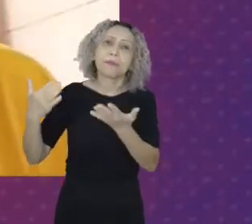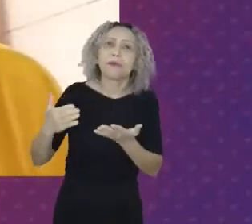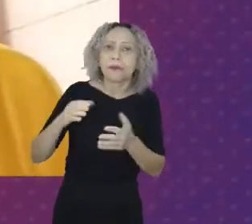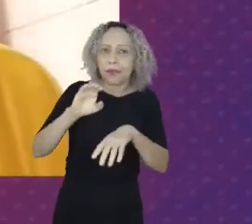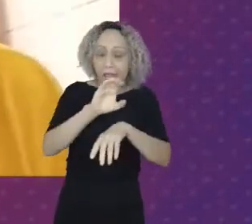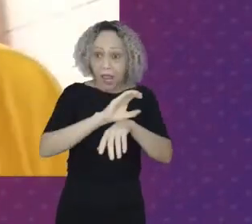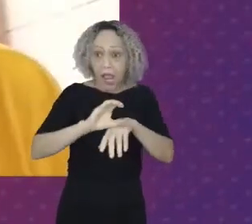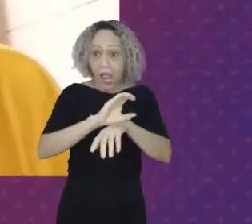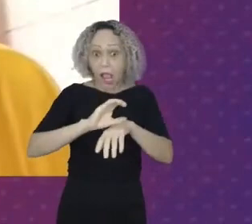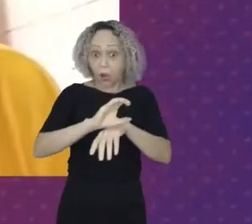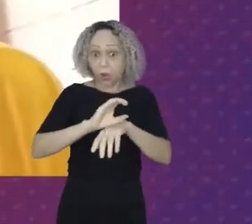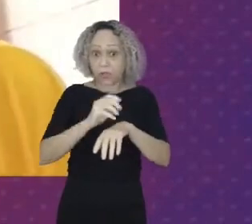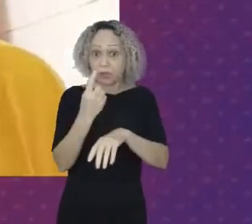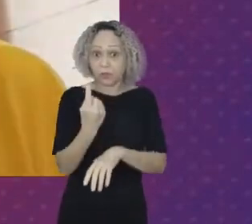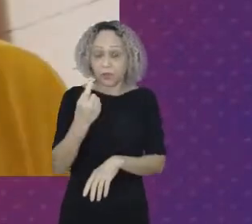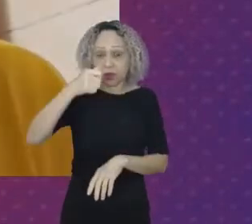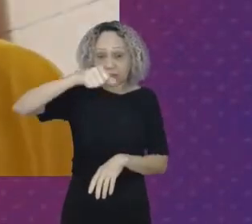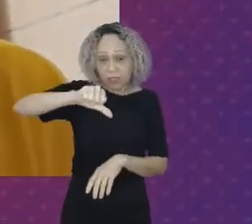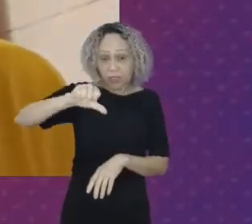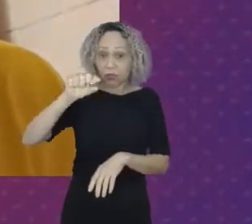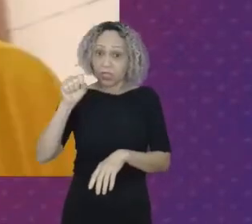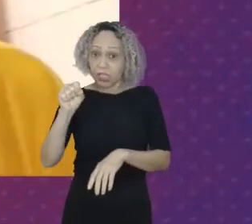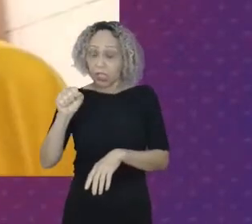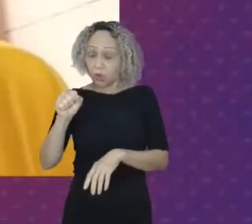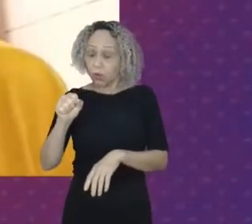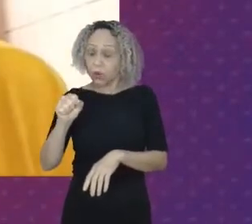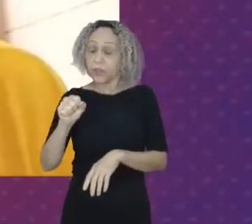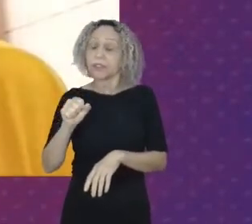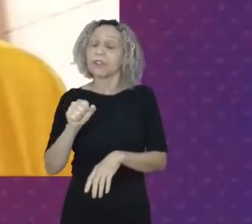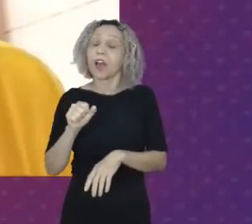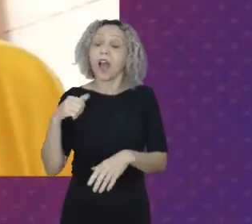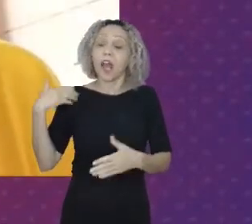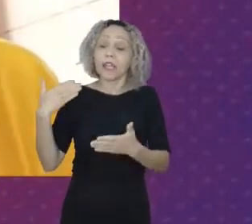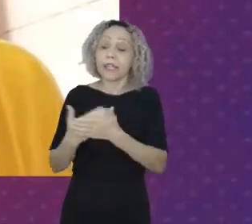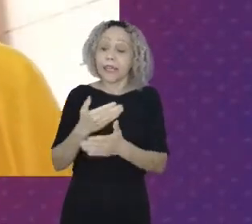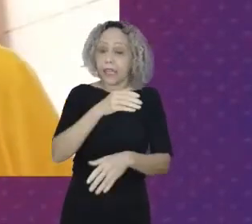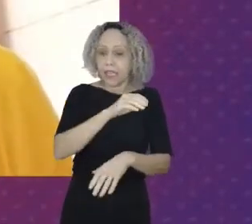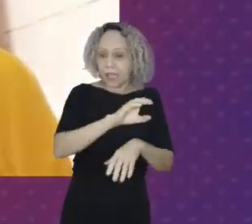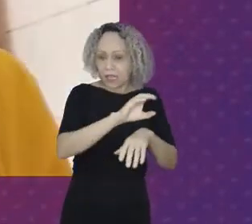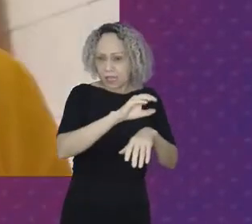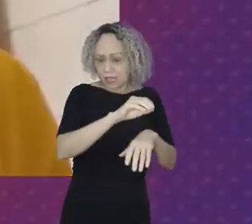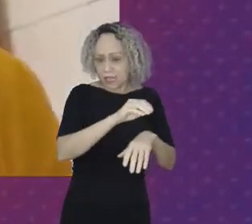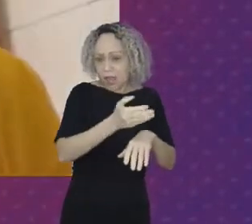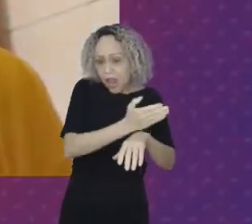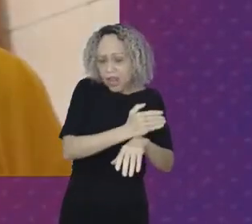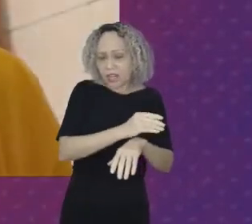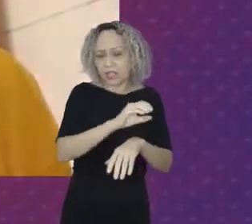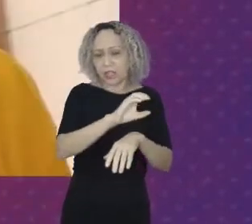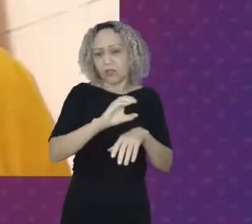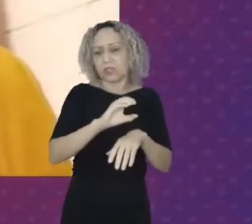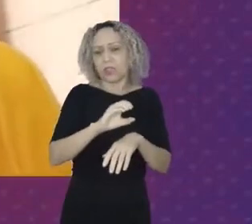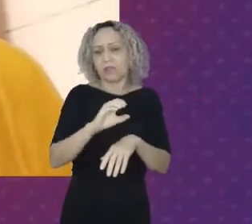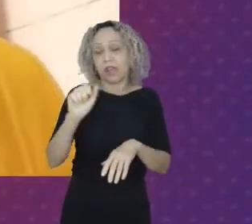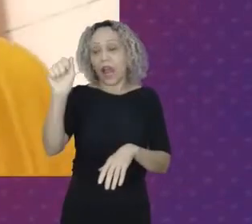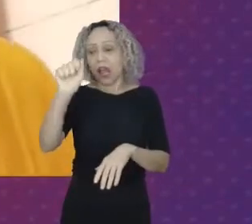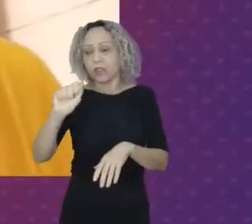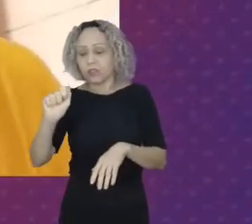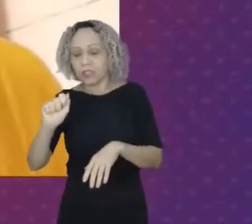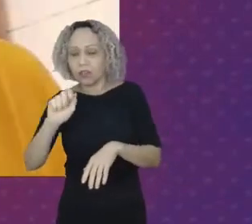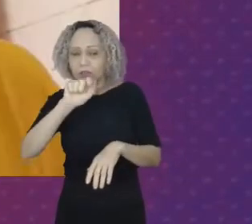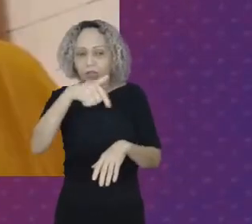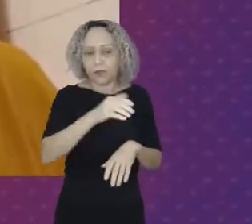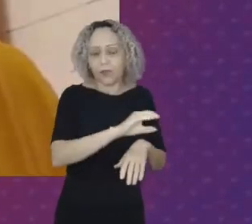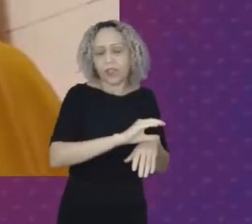Constituição de 1988. Até então, era associação. E em 1979,